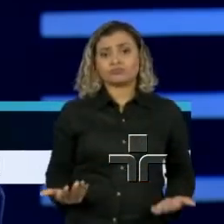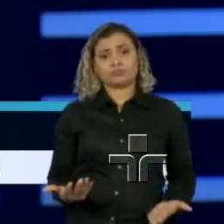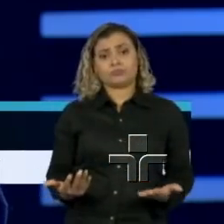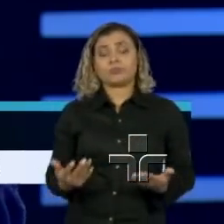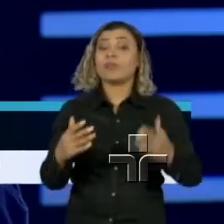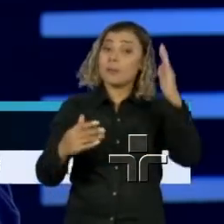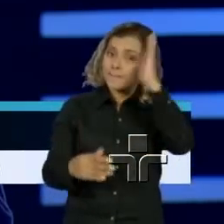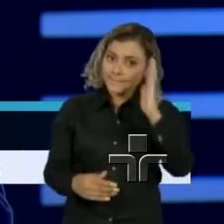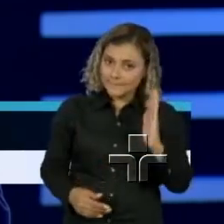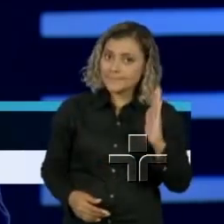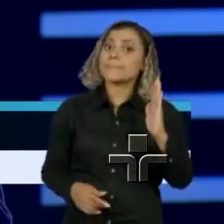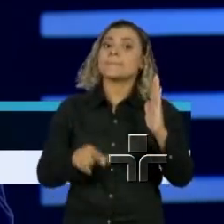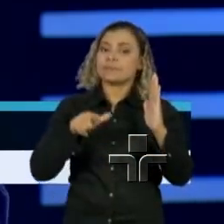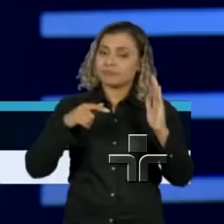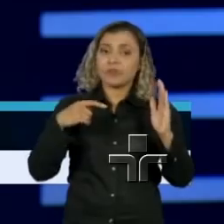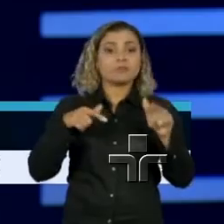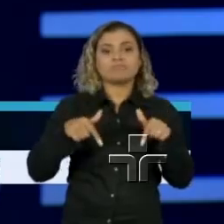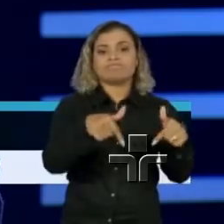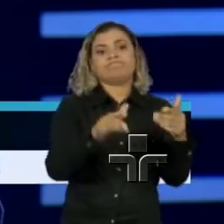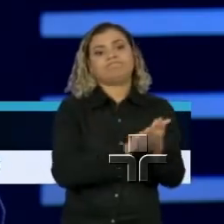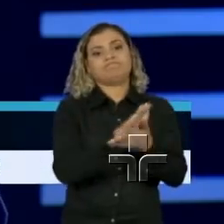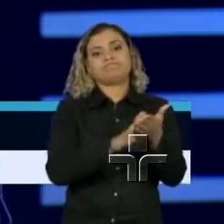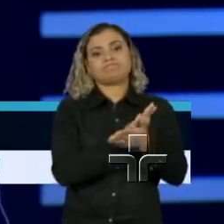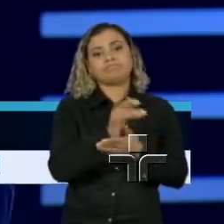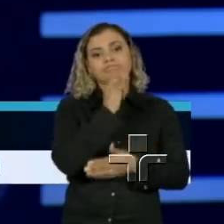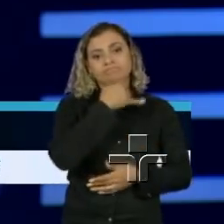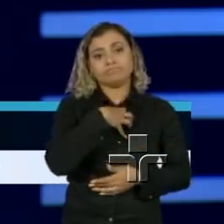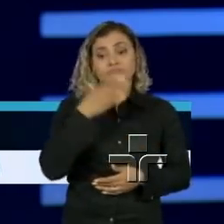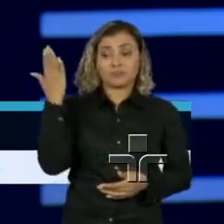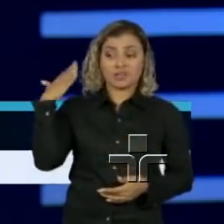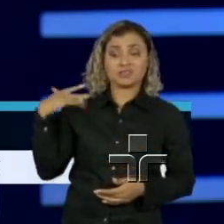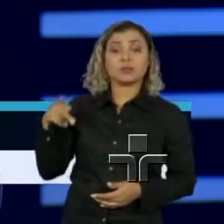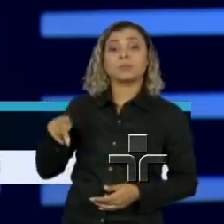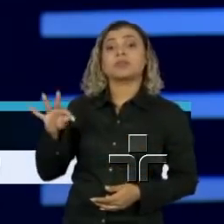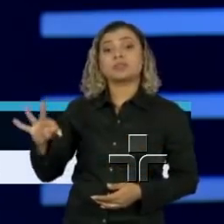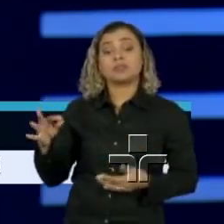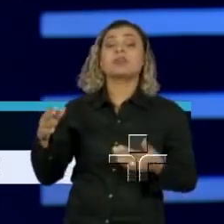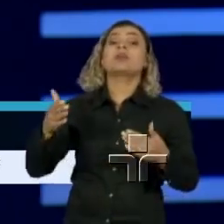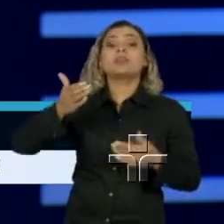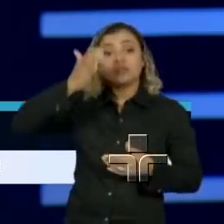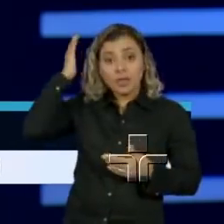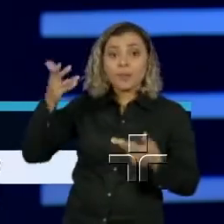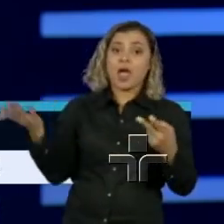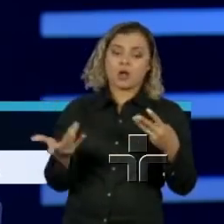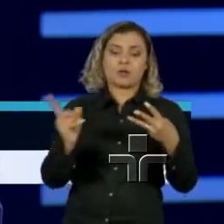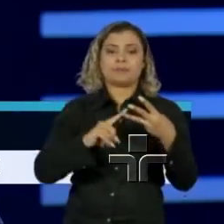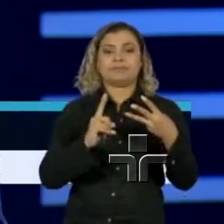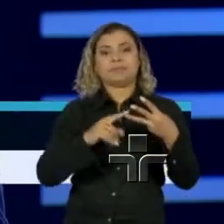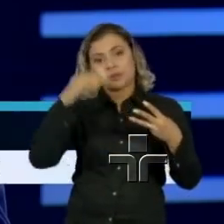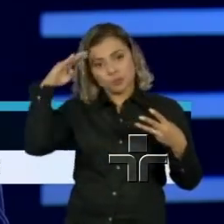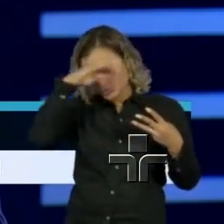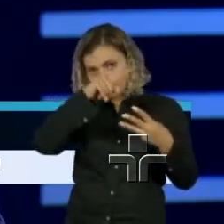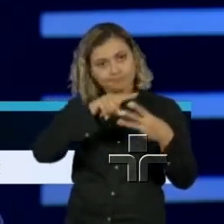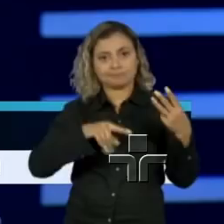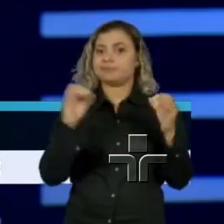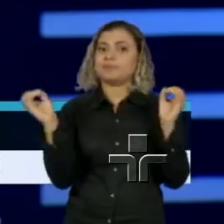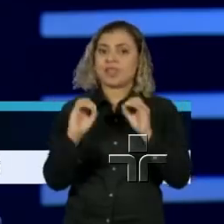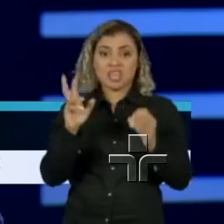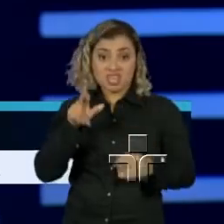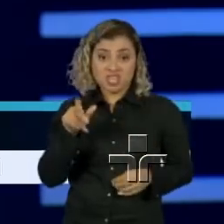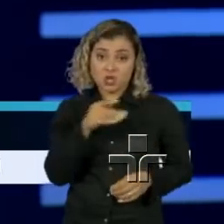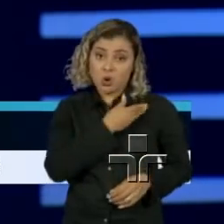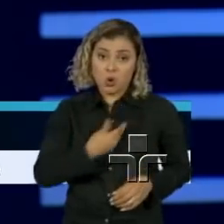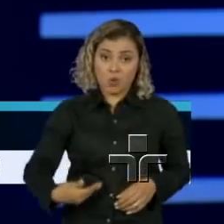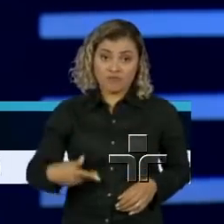Brasil deveria, e não fez, infelizmente, desde a época do PT, passando pelo governo Temer e agora no governo Bolsonaro, portanto não é só um problema desse